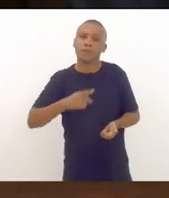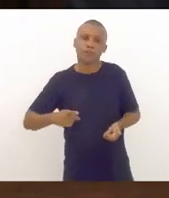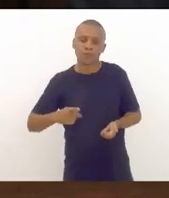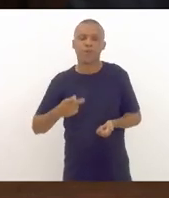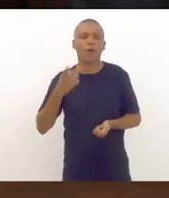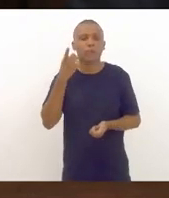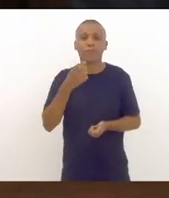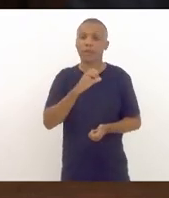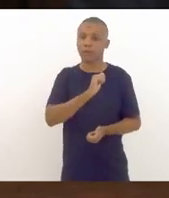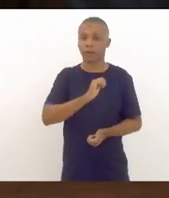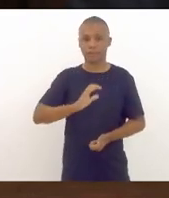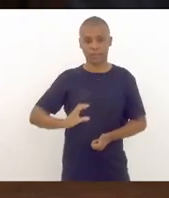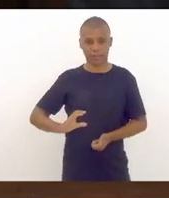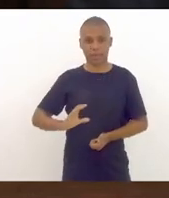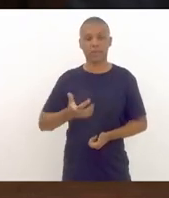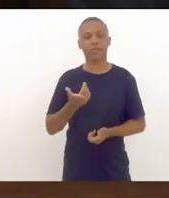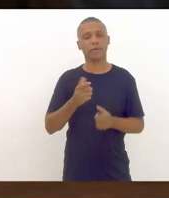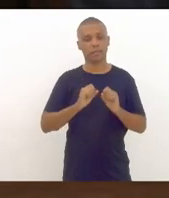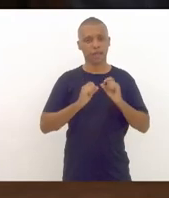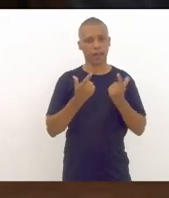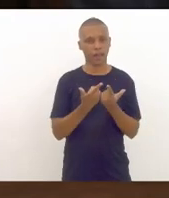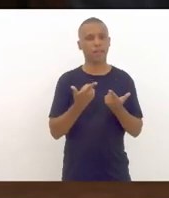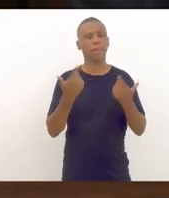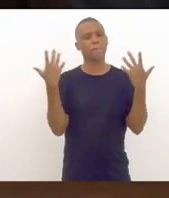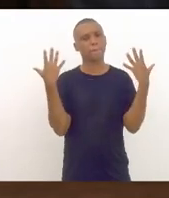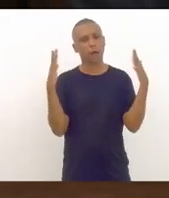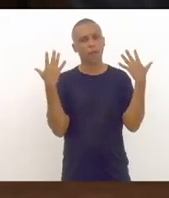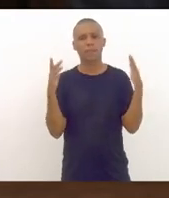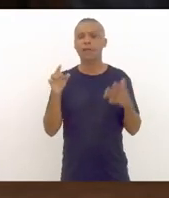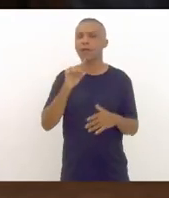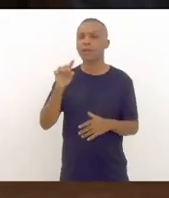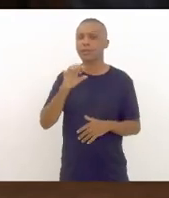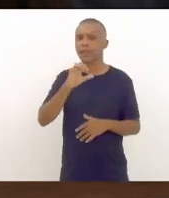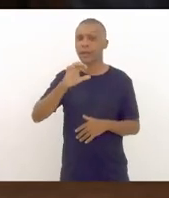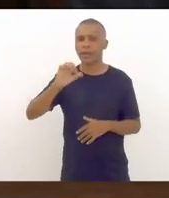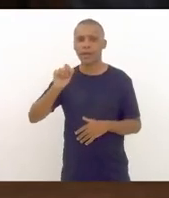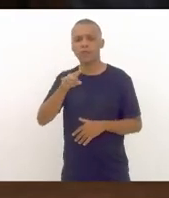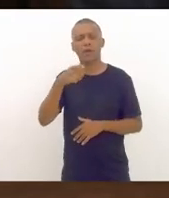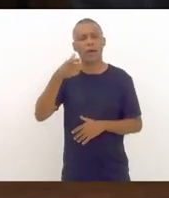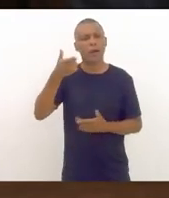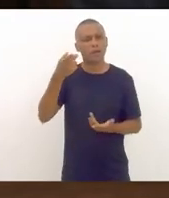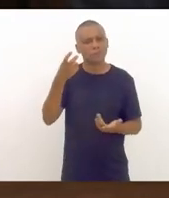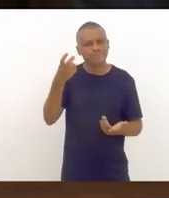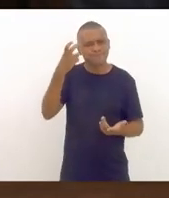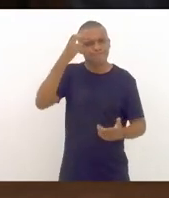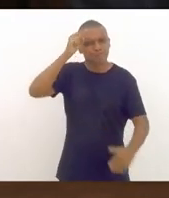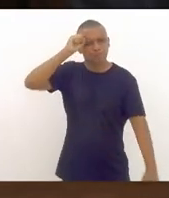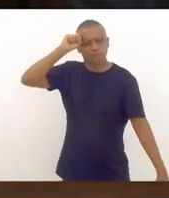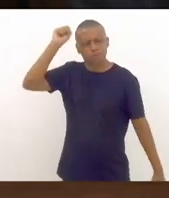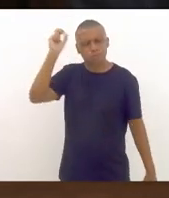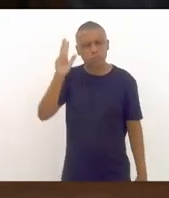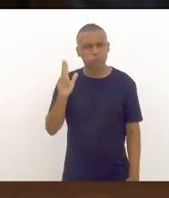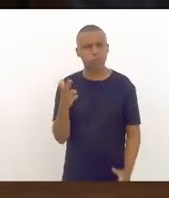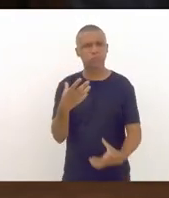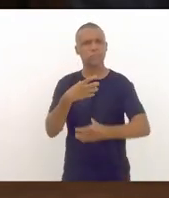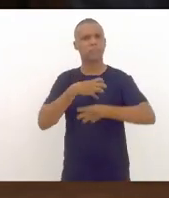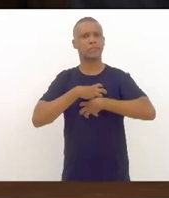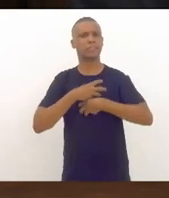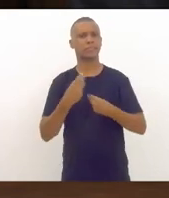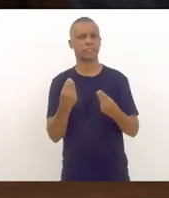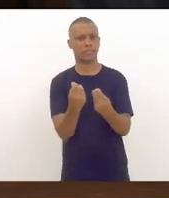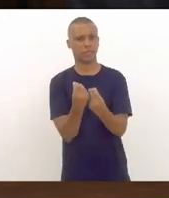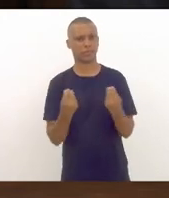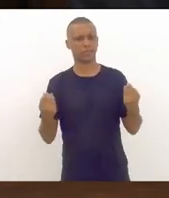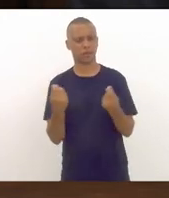André Siciliano, parabenizar, Zaca, a sua perspicácia e a sua sensibilidade de